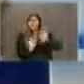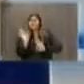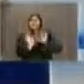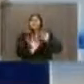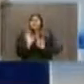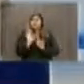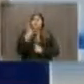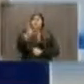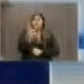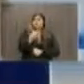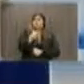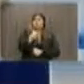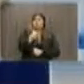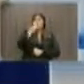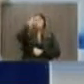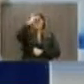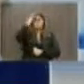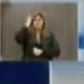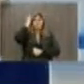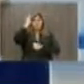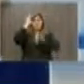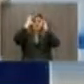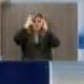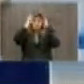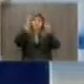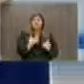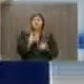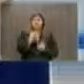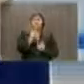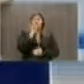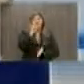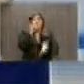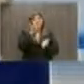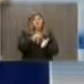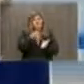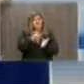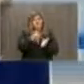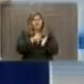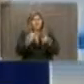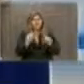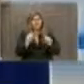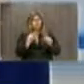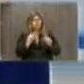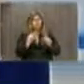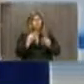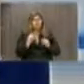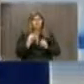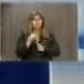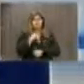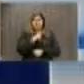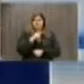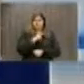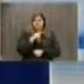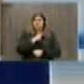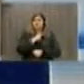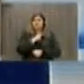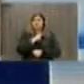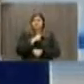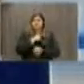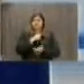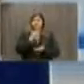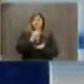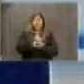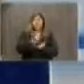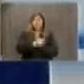é competência e honestidade na aplicação dos recursos que estão consignados no orçamento do município